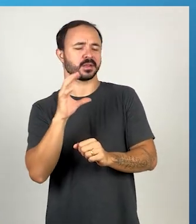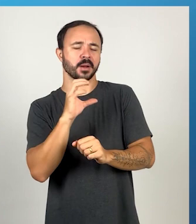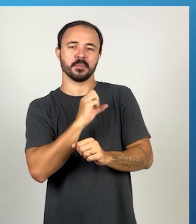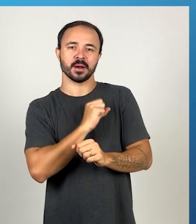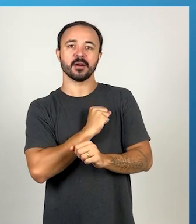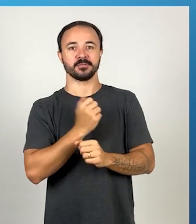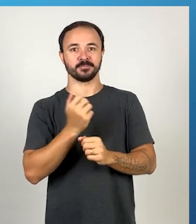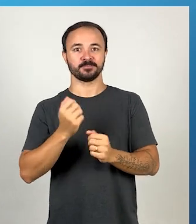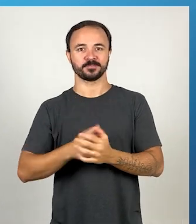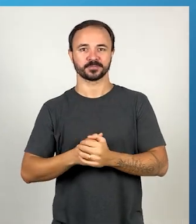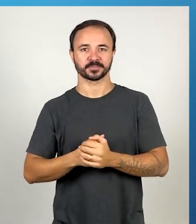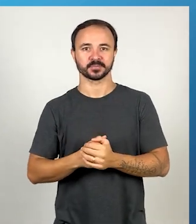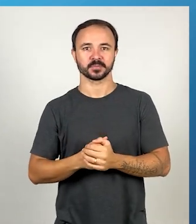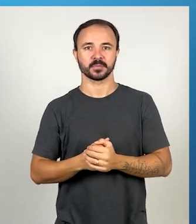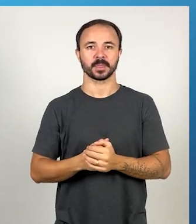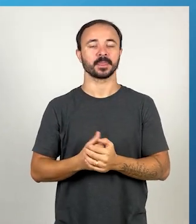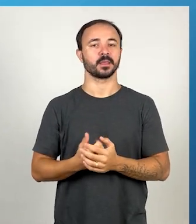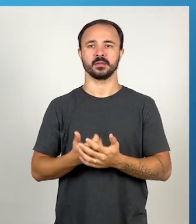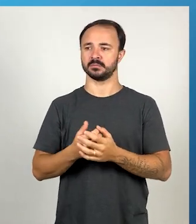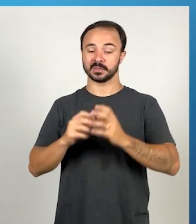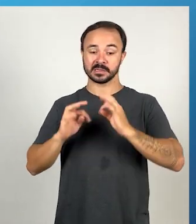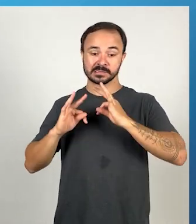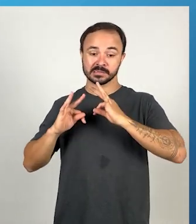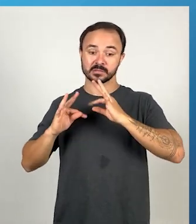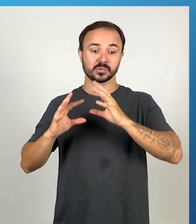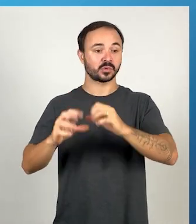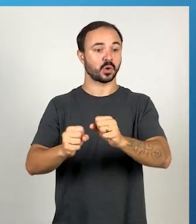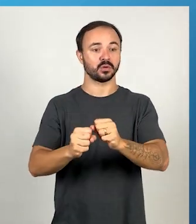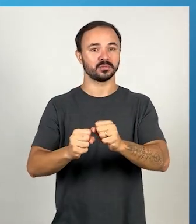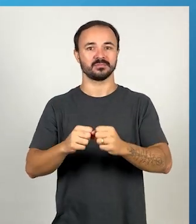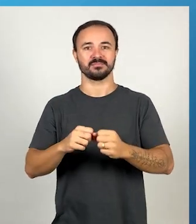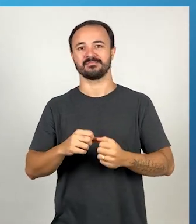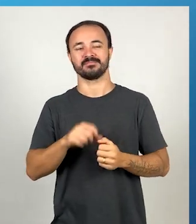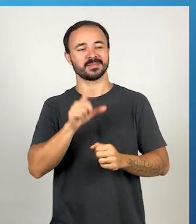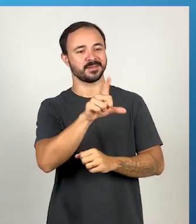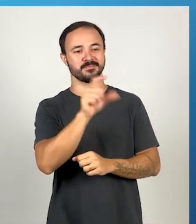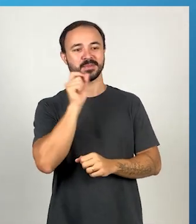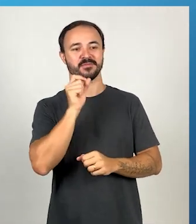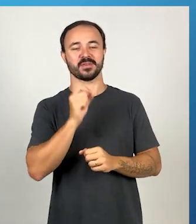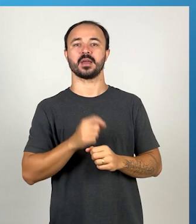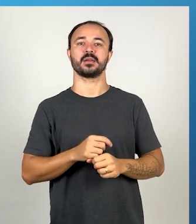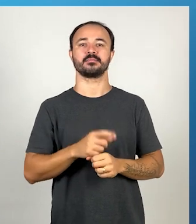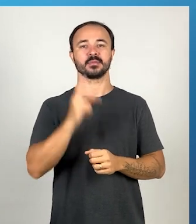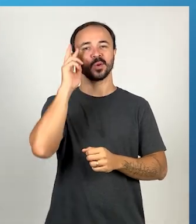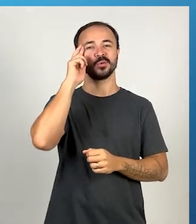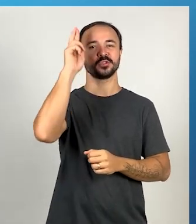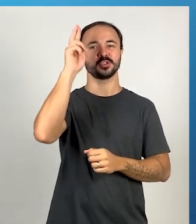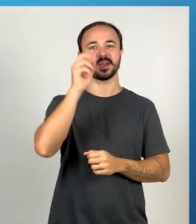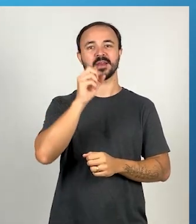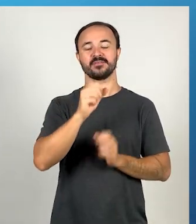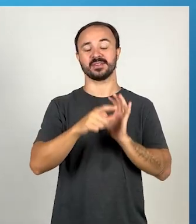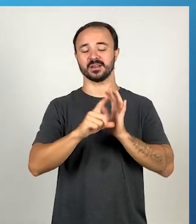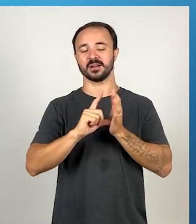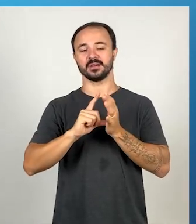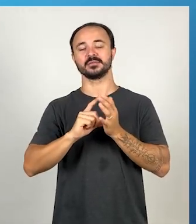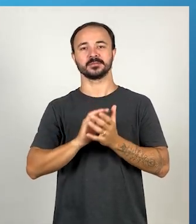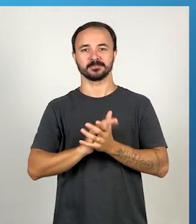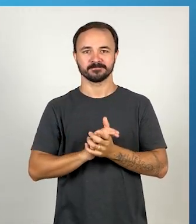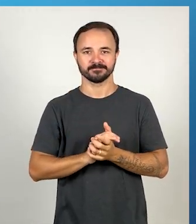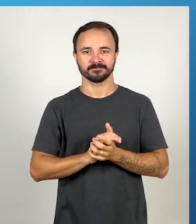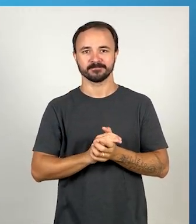Todos preferimos o antigo gestor. O verbo preferimos está na primeira pessoa do